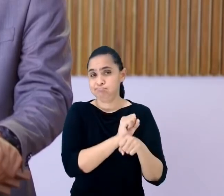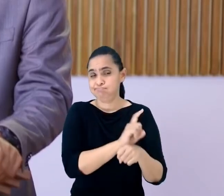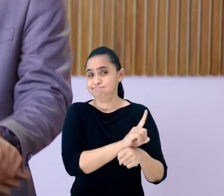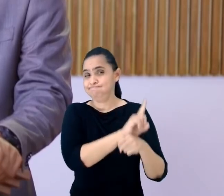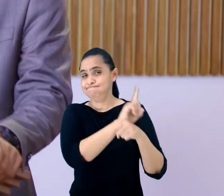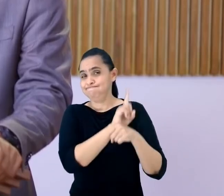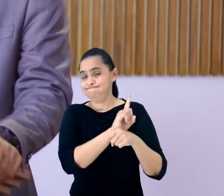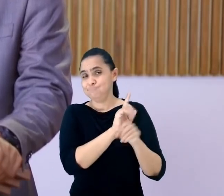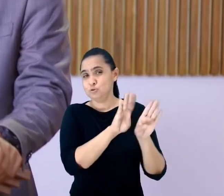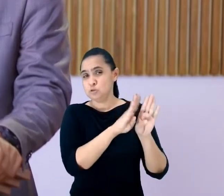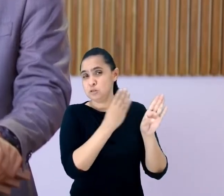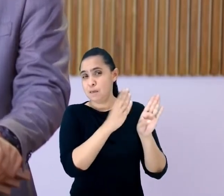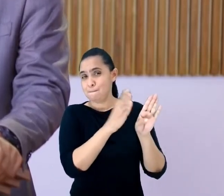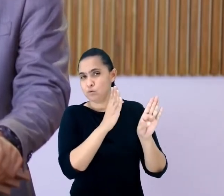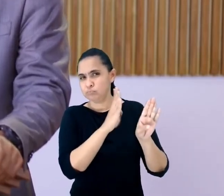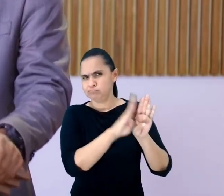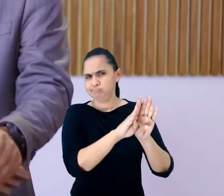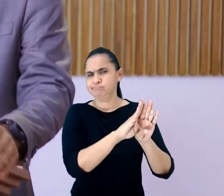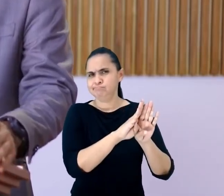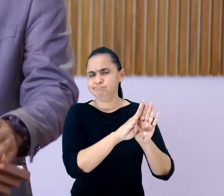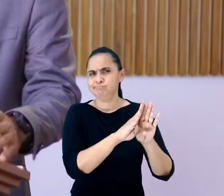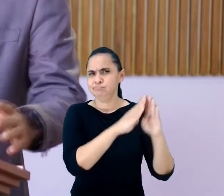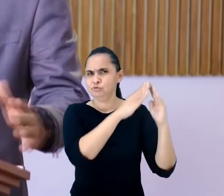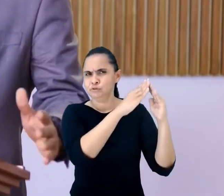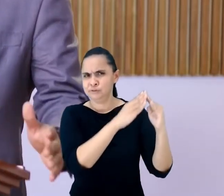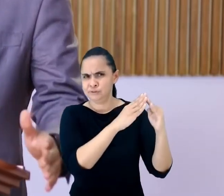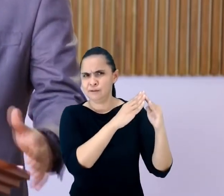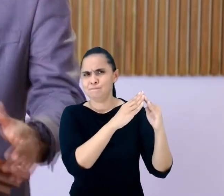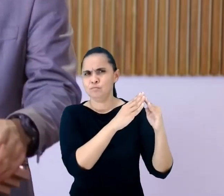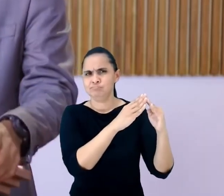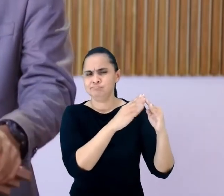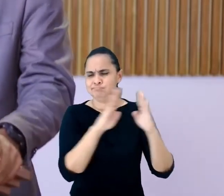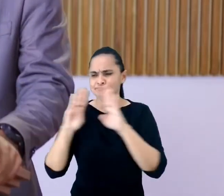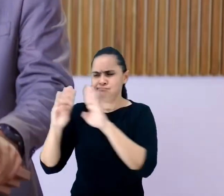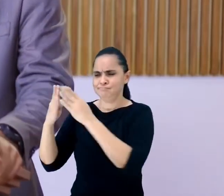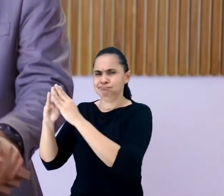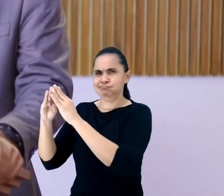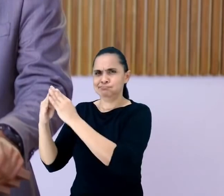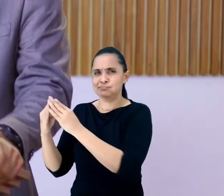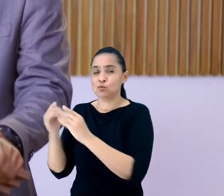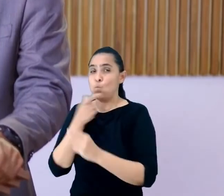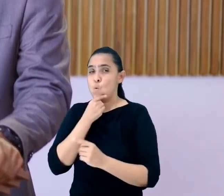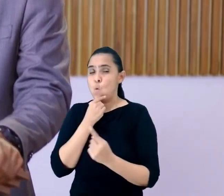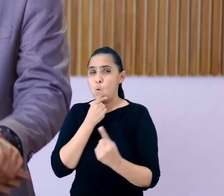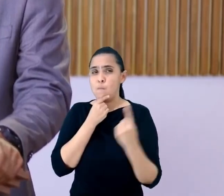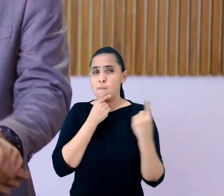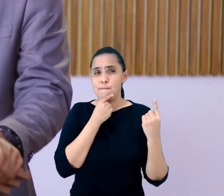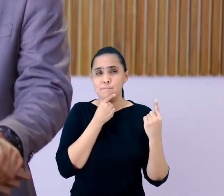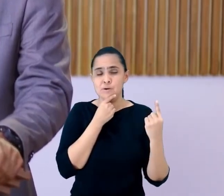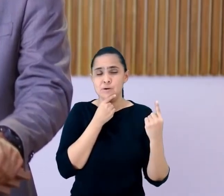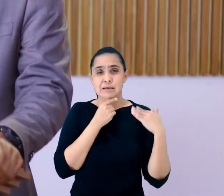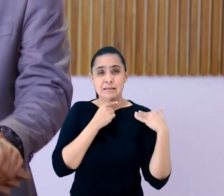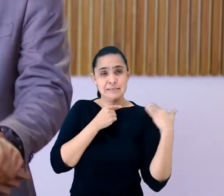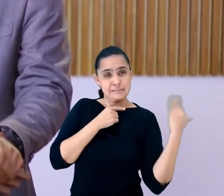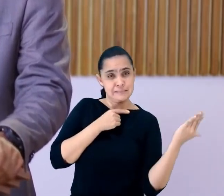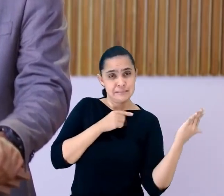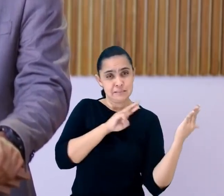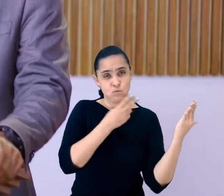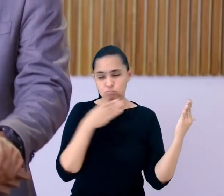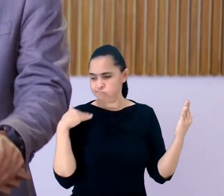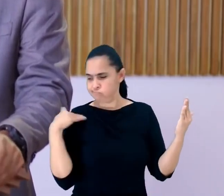e noite. E um ficava voltado para a direita e outro para a esquerda.